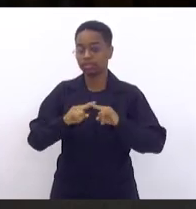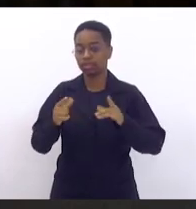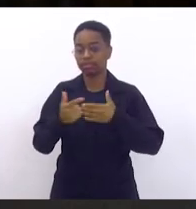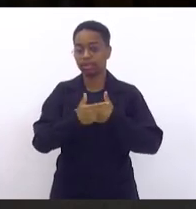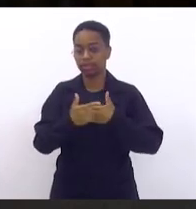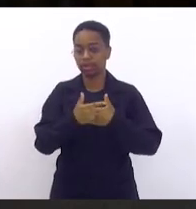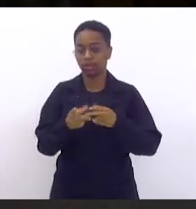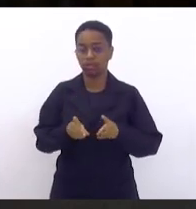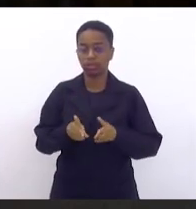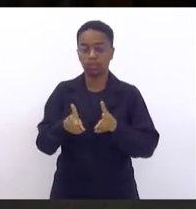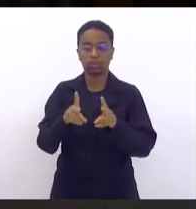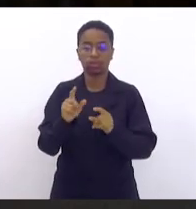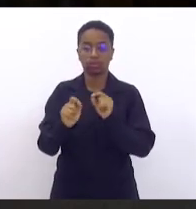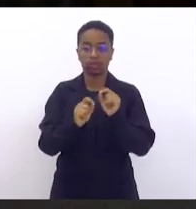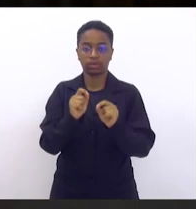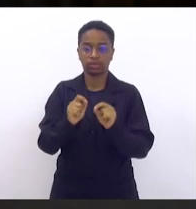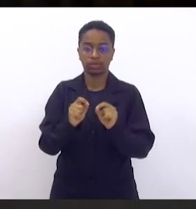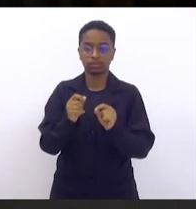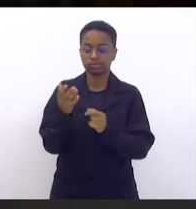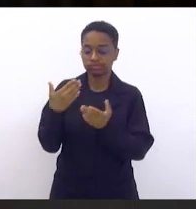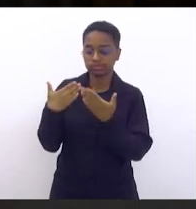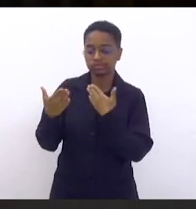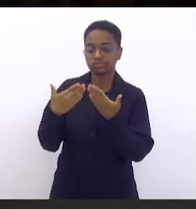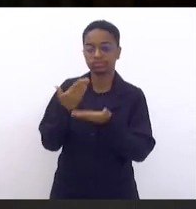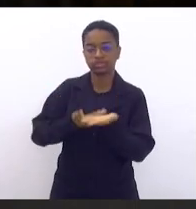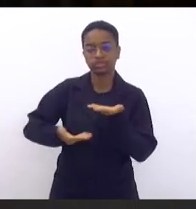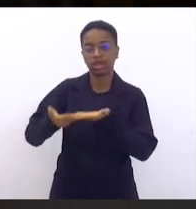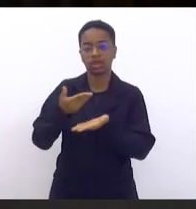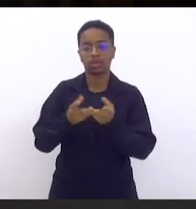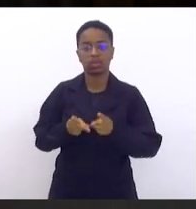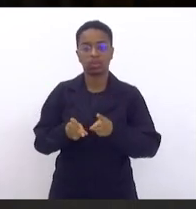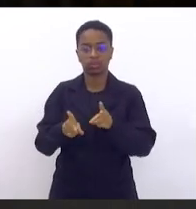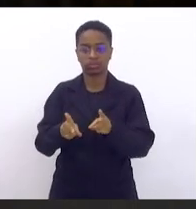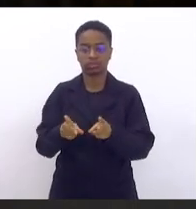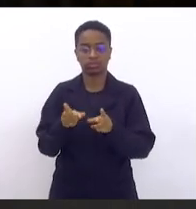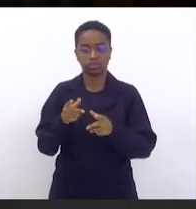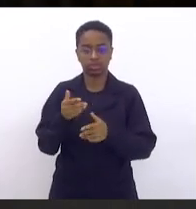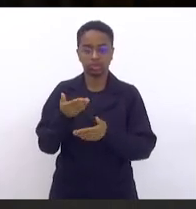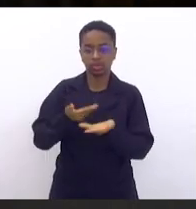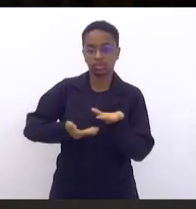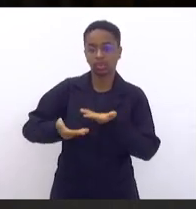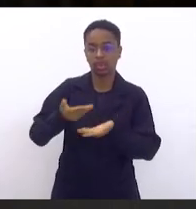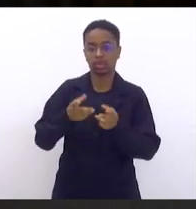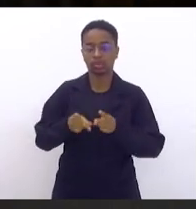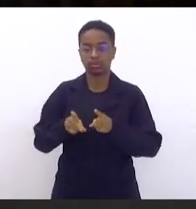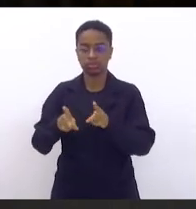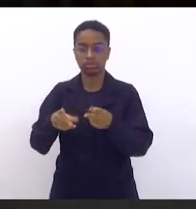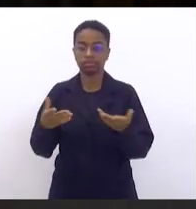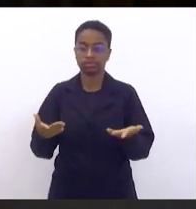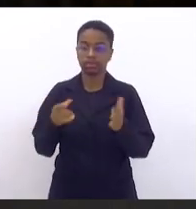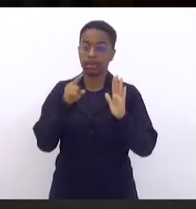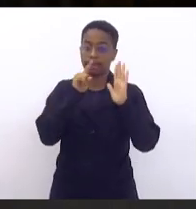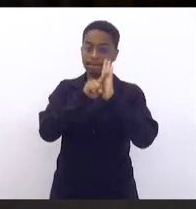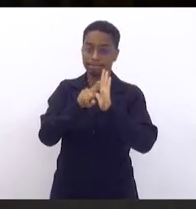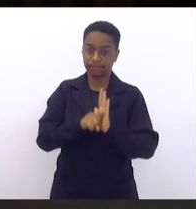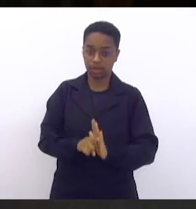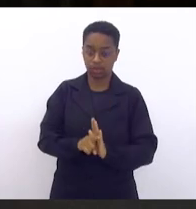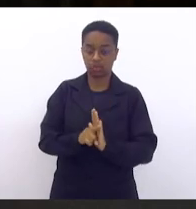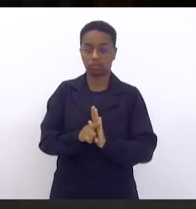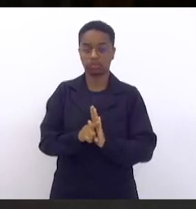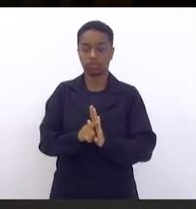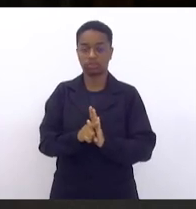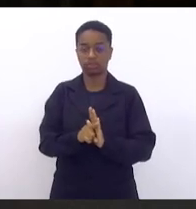exatamente fazer com que este diálogo continue né que essa troca continue então todas as perguntas que foram feitas